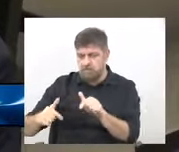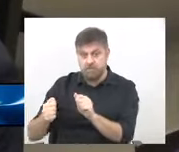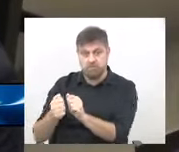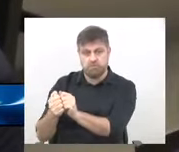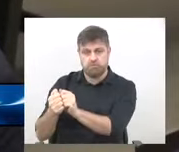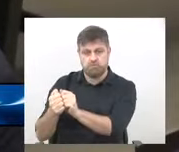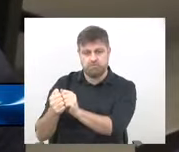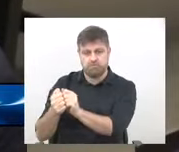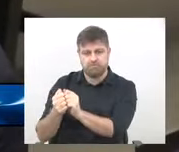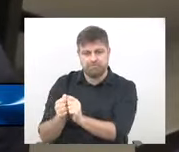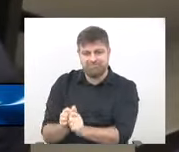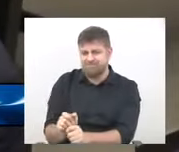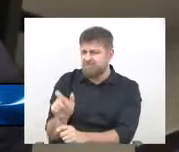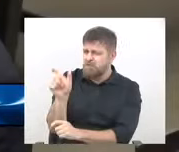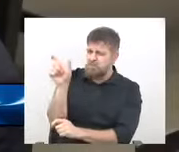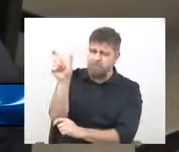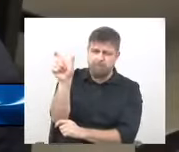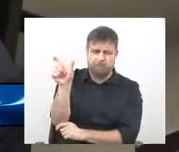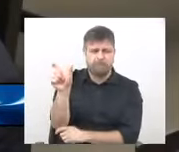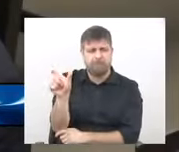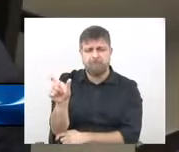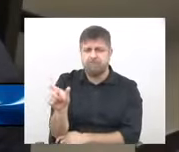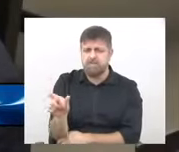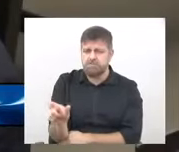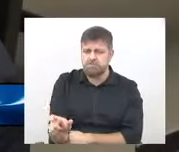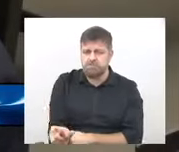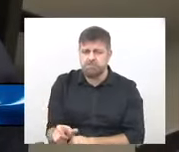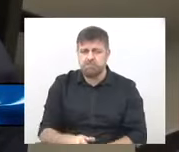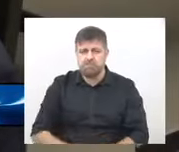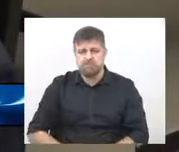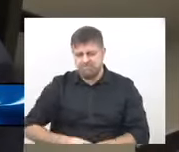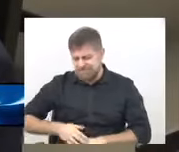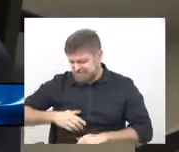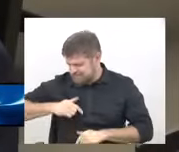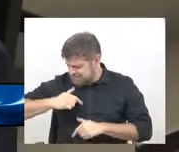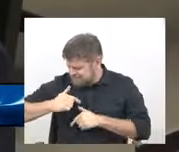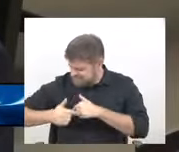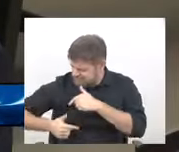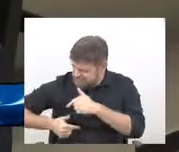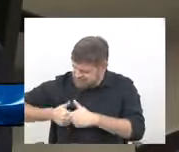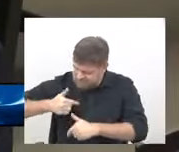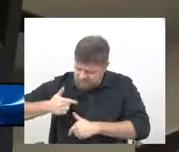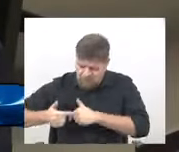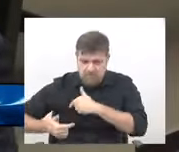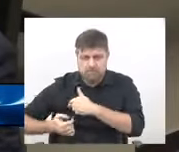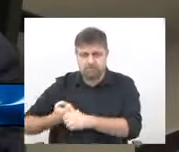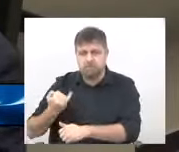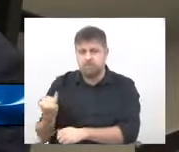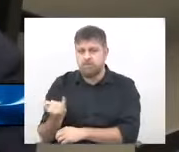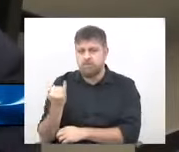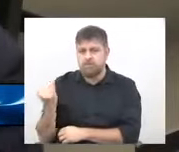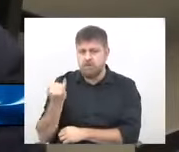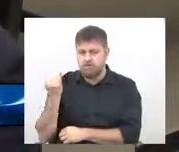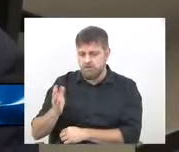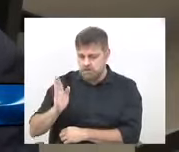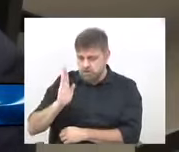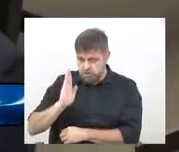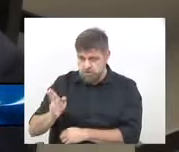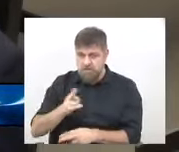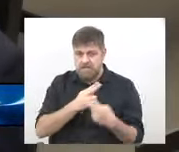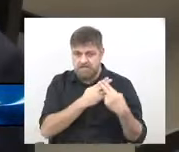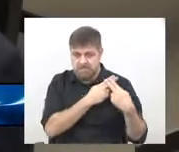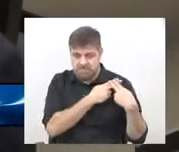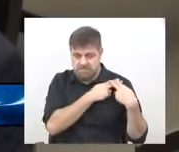Uma pessoa que prestou serviços de grande relevância, foi administrador,